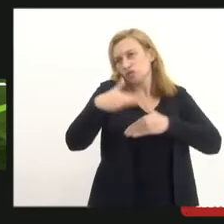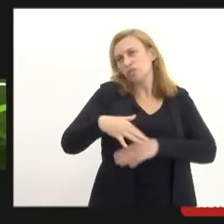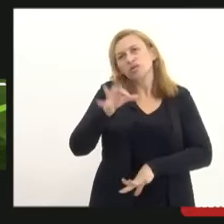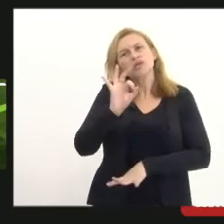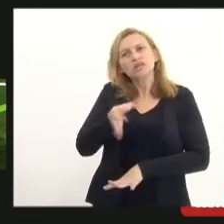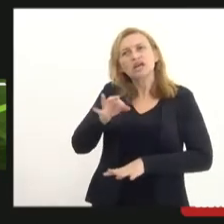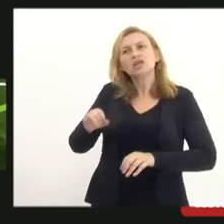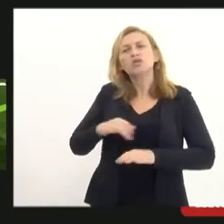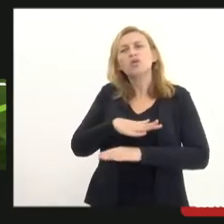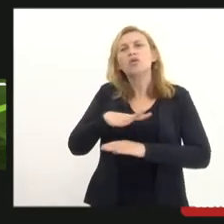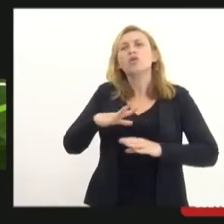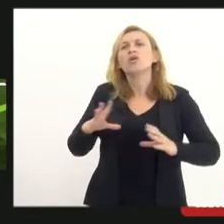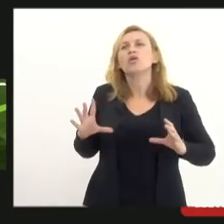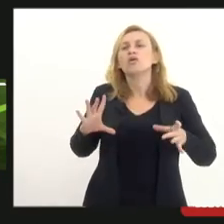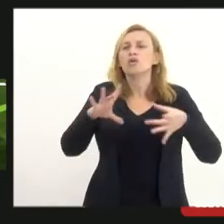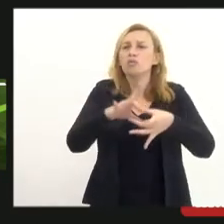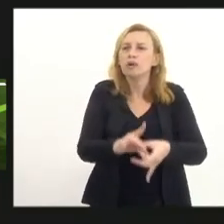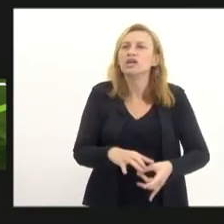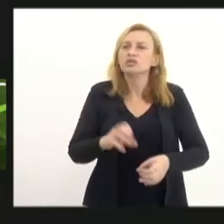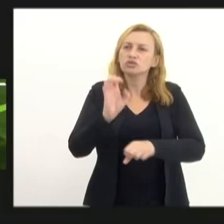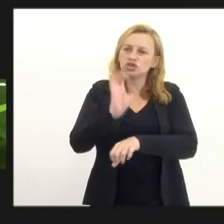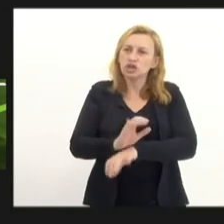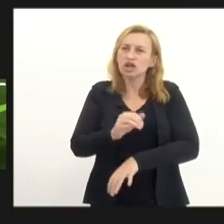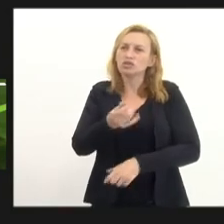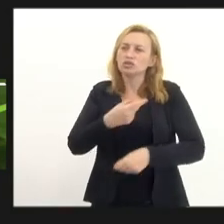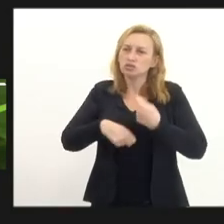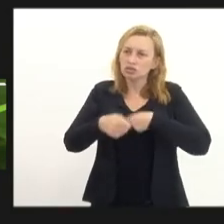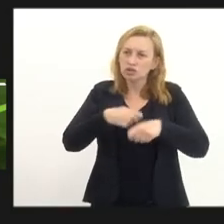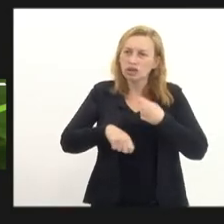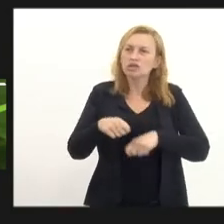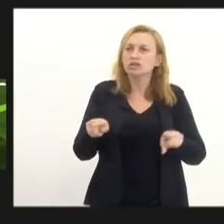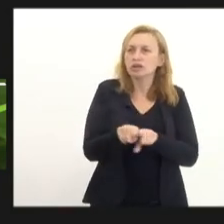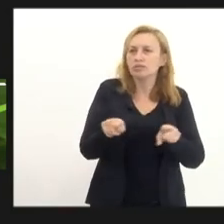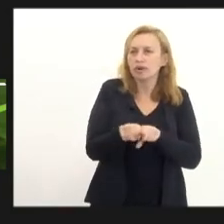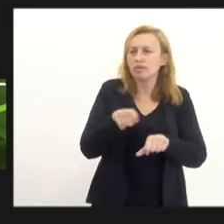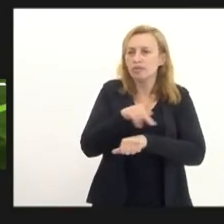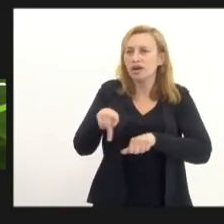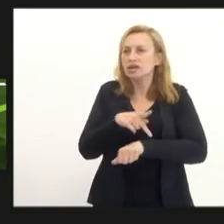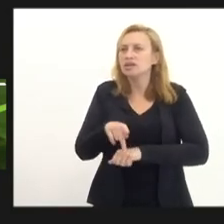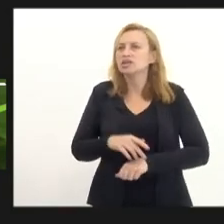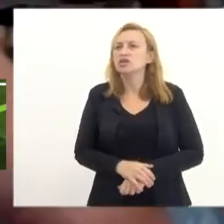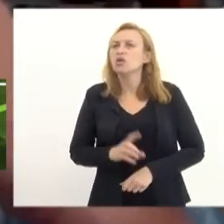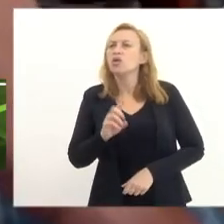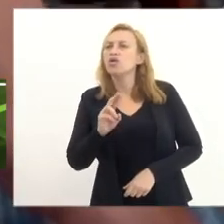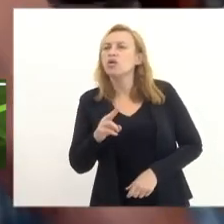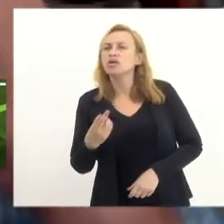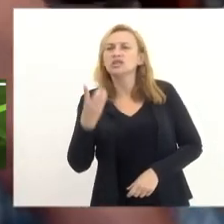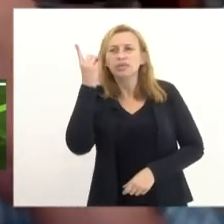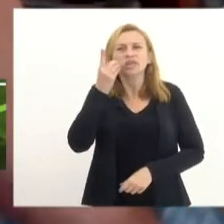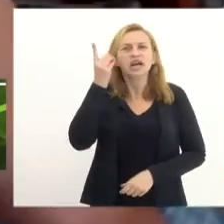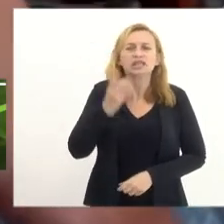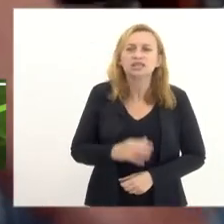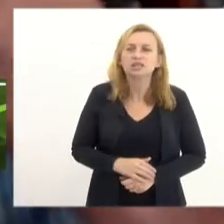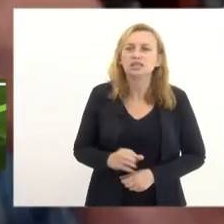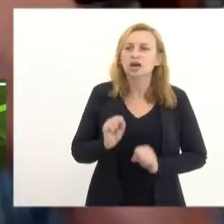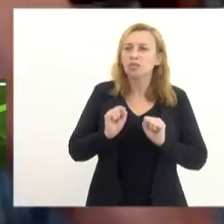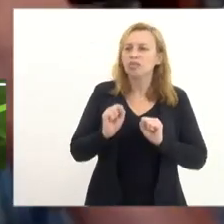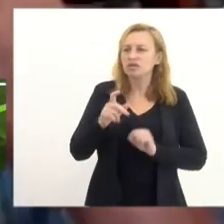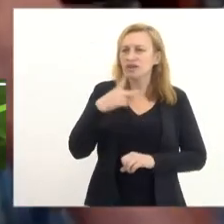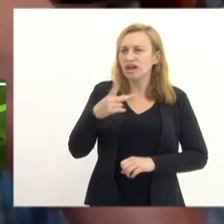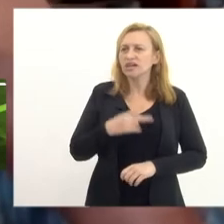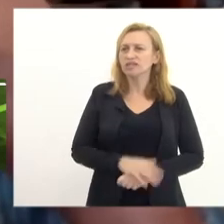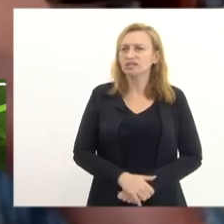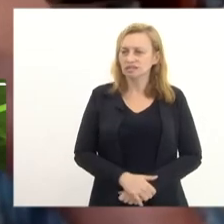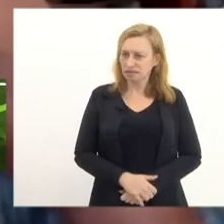pleno da economia do nosso Estado e do nosso país. Doutora deputada, me permite uma